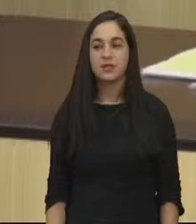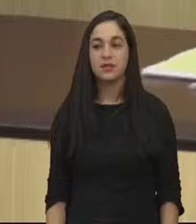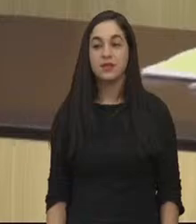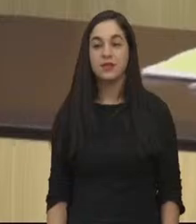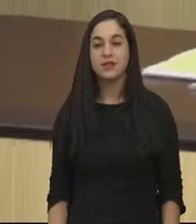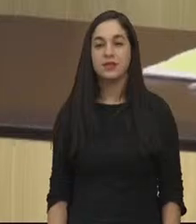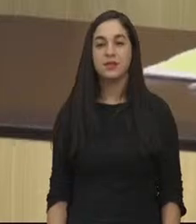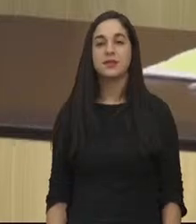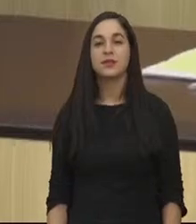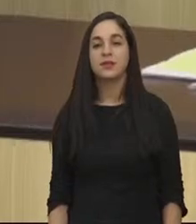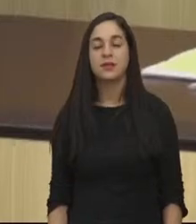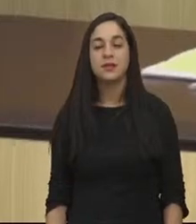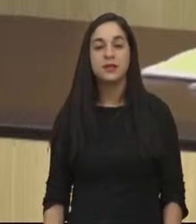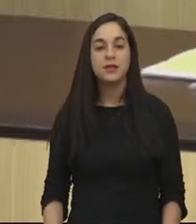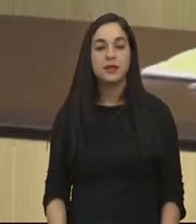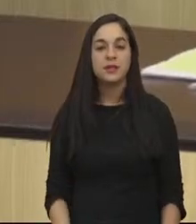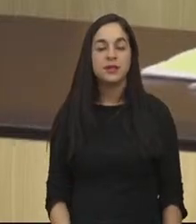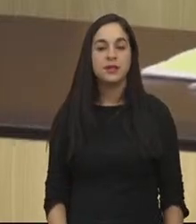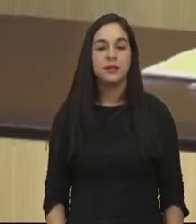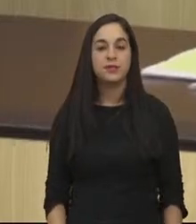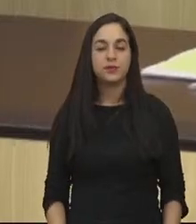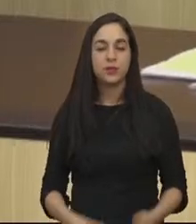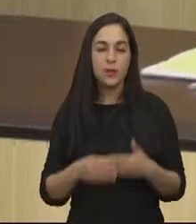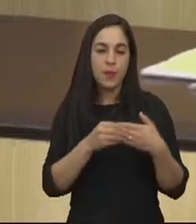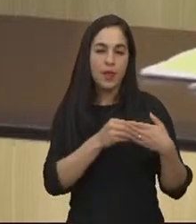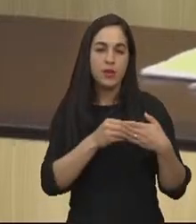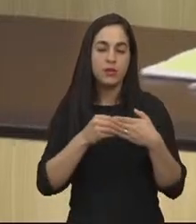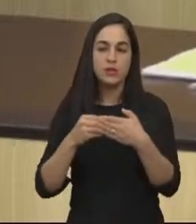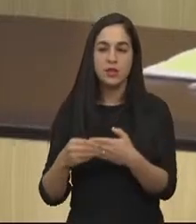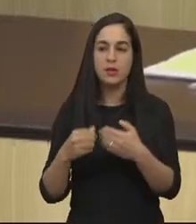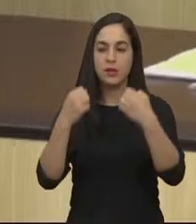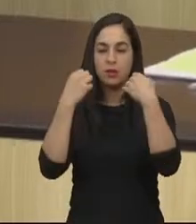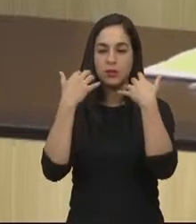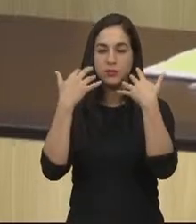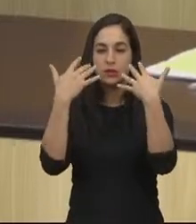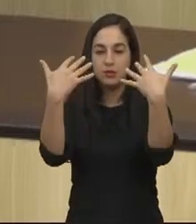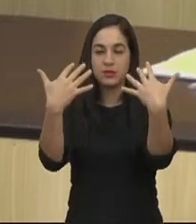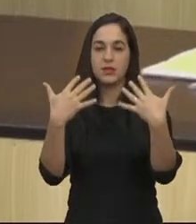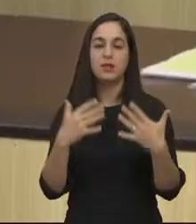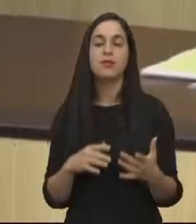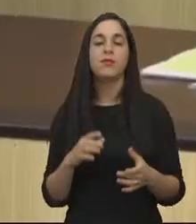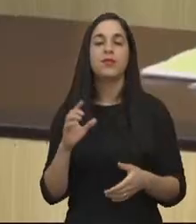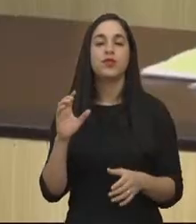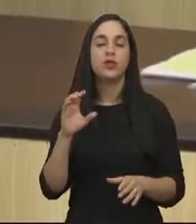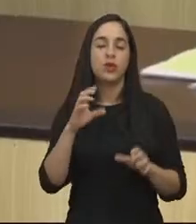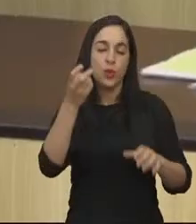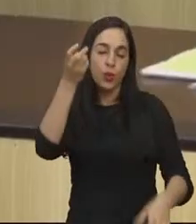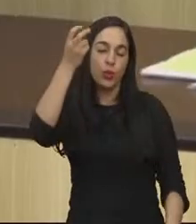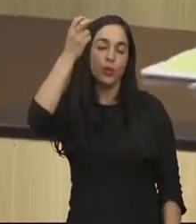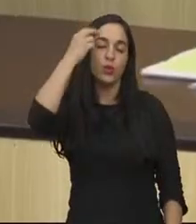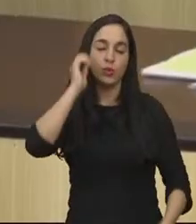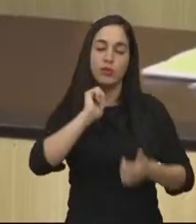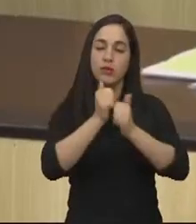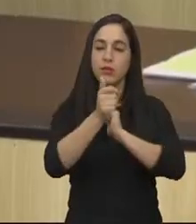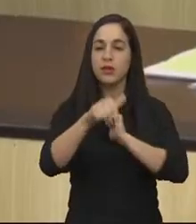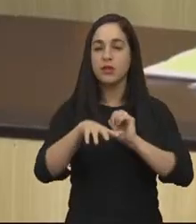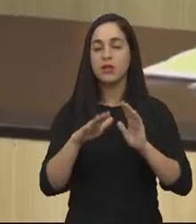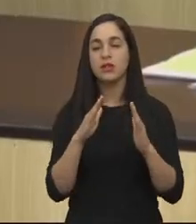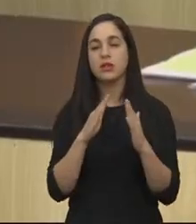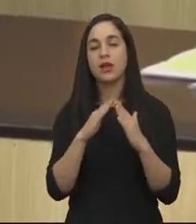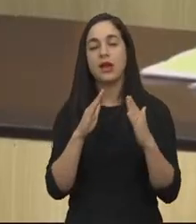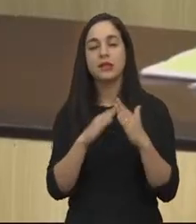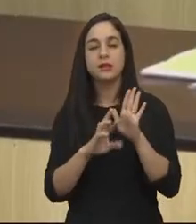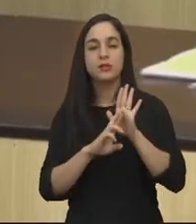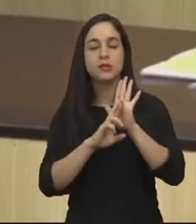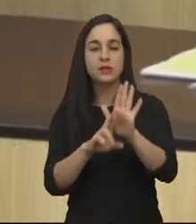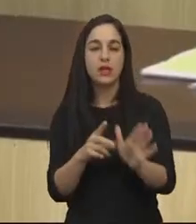Registro que a audiência pública é conduzida pela Comissão Permanente de Educação, Cultura e Esportes dessa Casa, aqui representada pelos vereadores